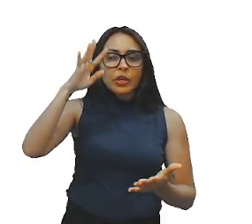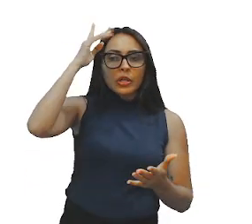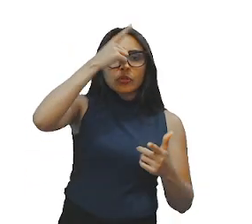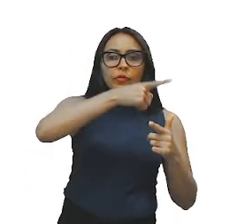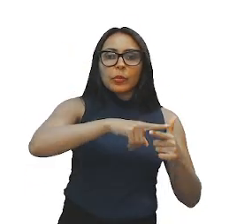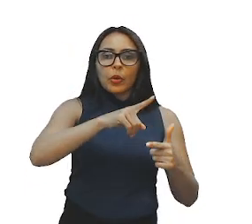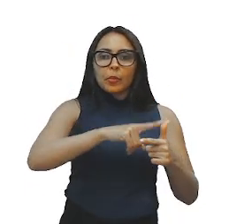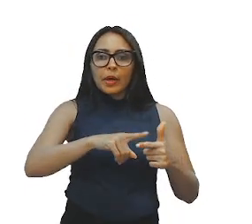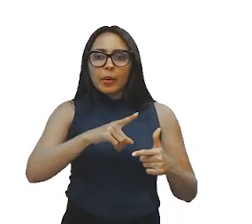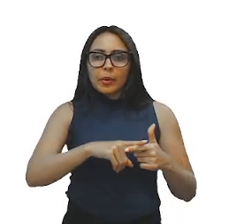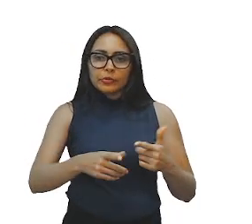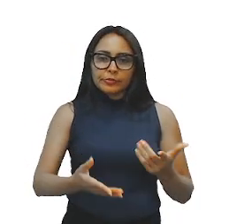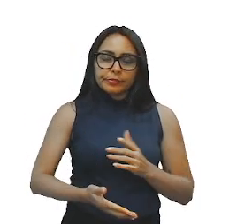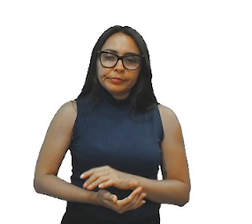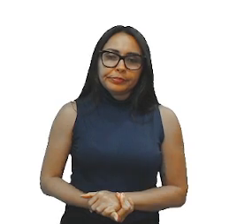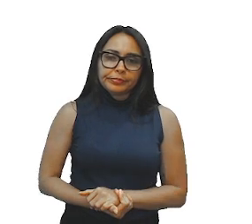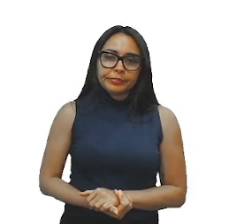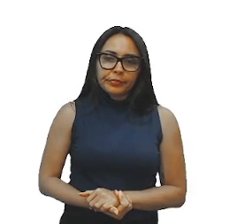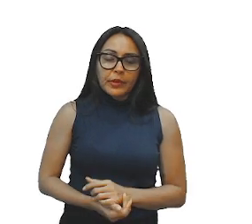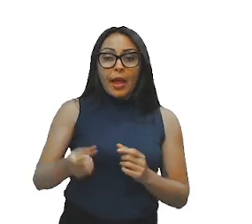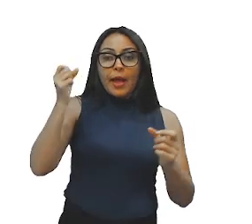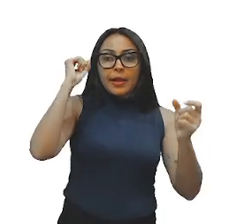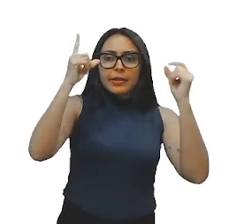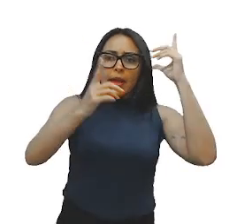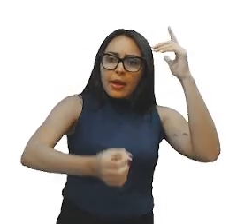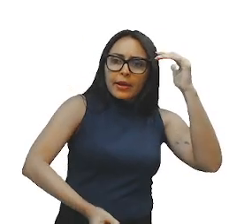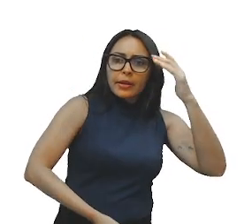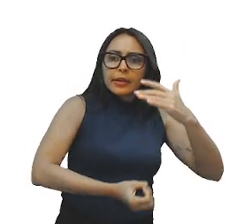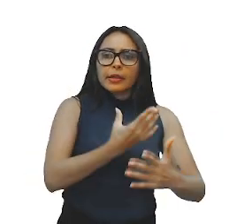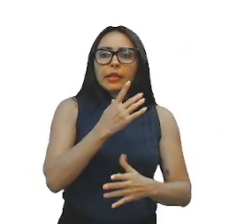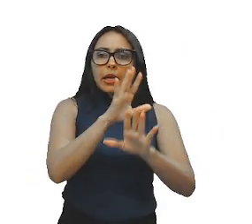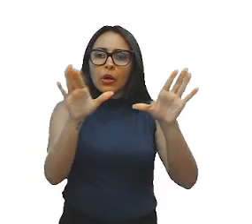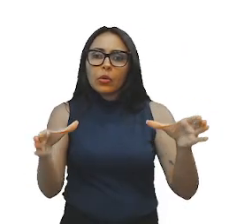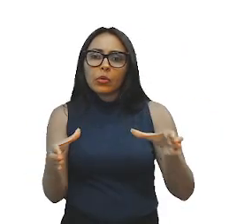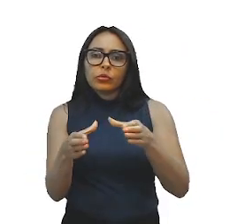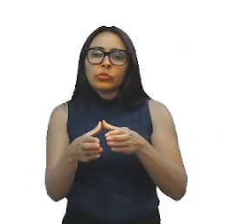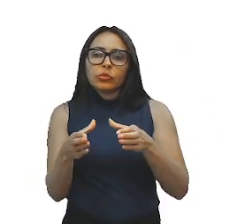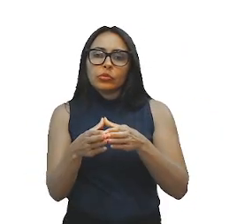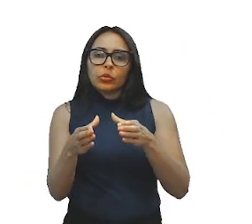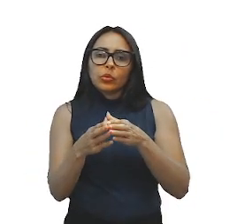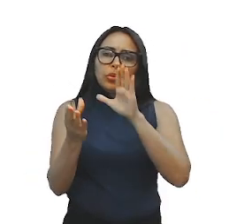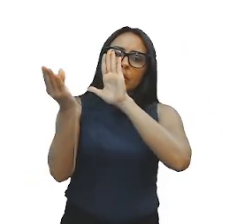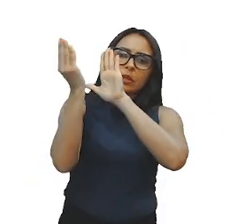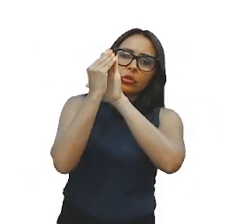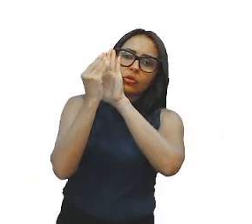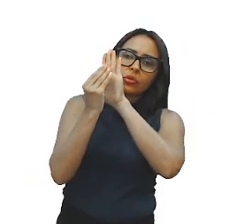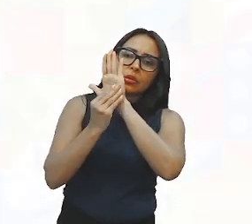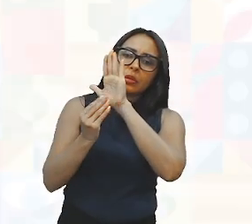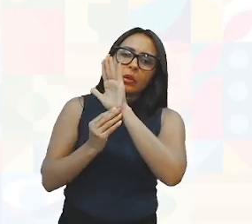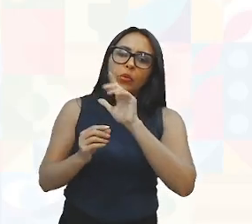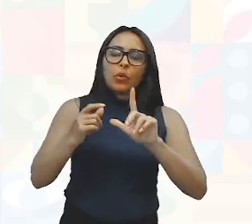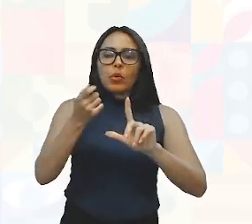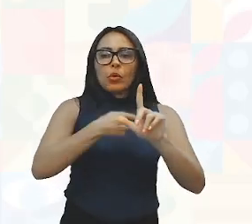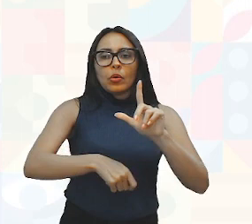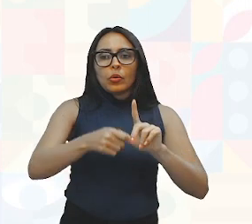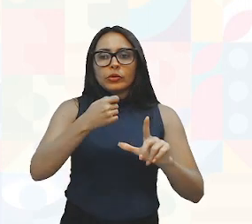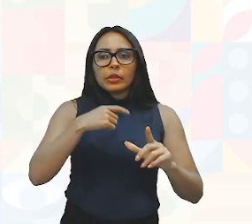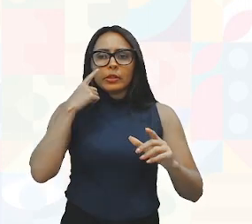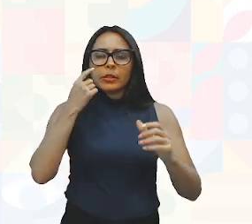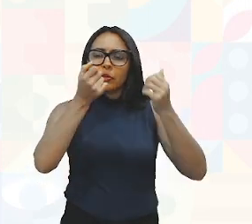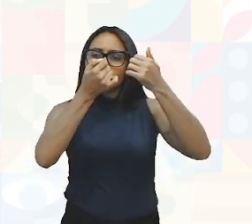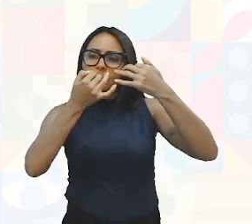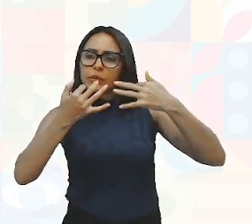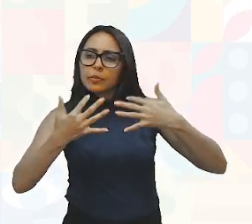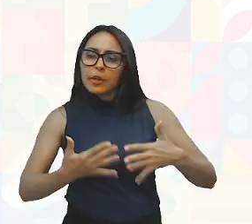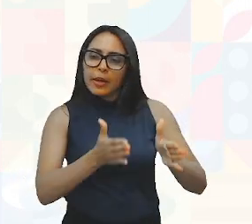problemas complexos. A ideia é criar um conjunto de instruções lógicas que descrevam as etapas necessárias